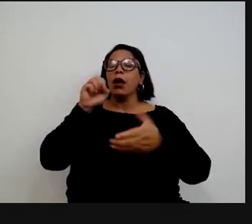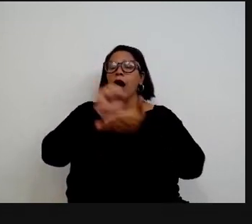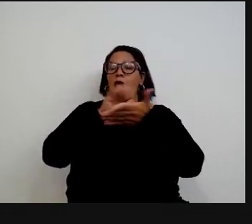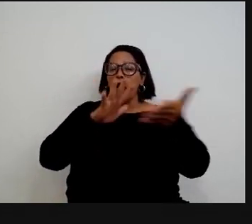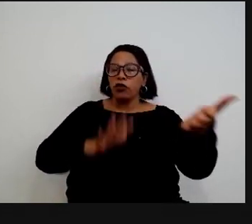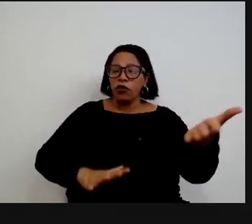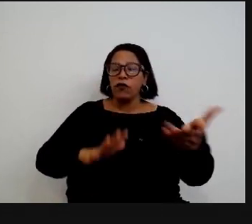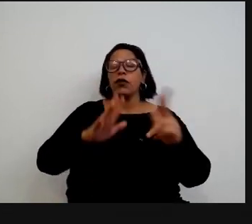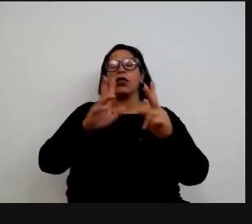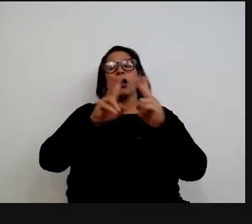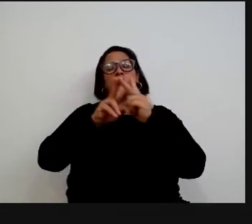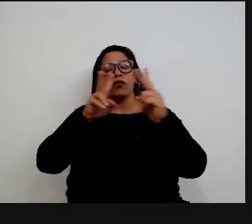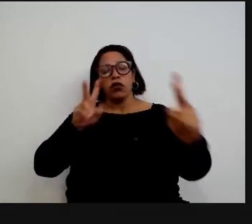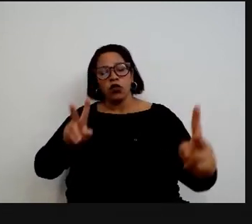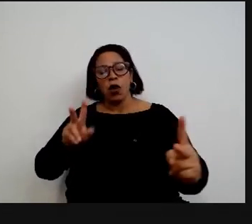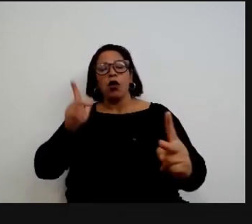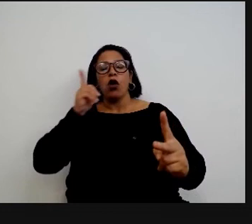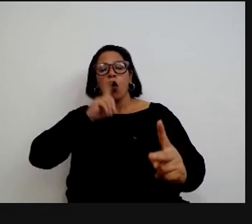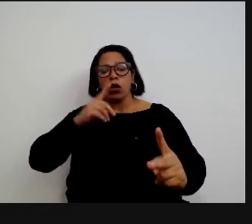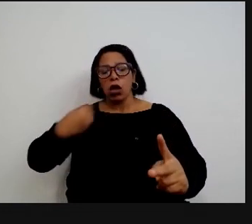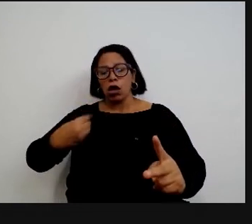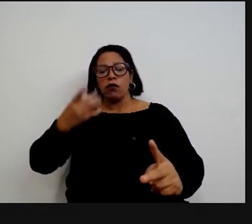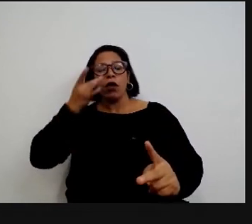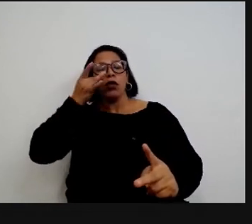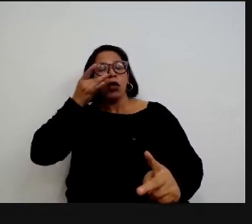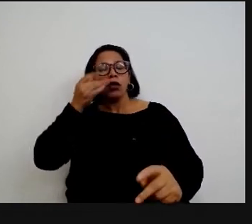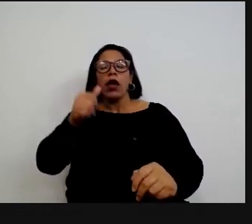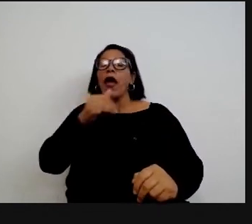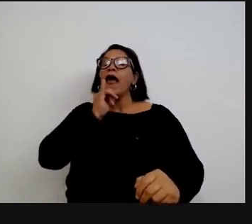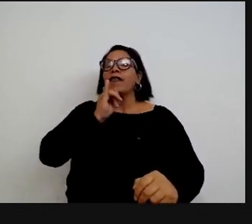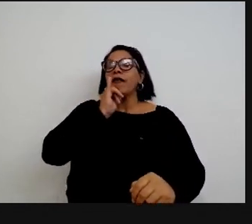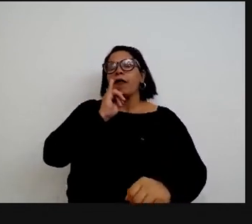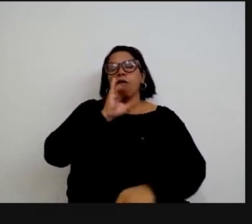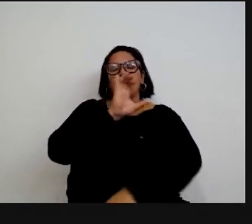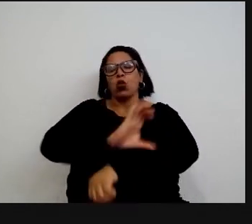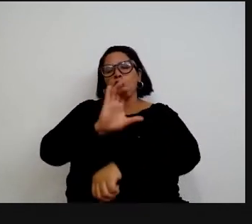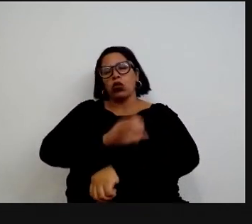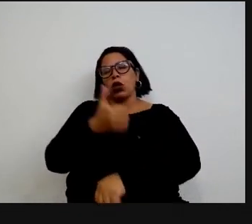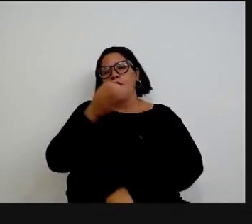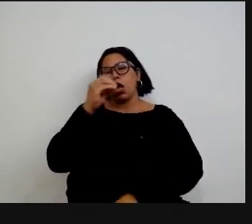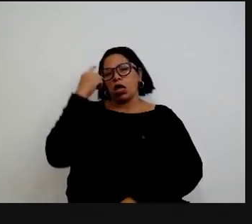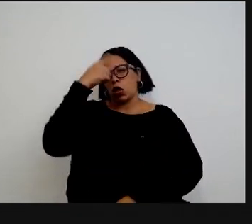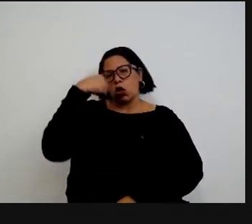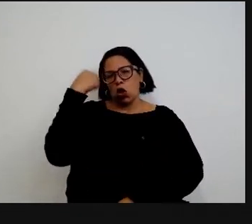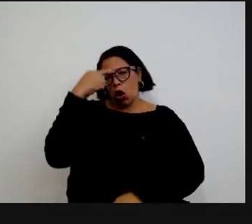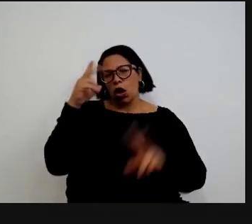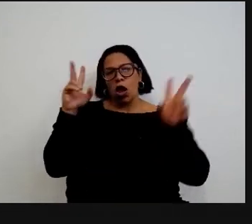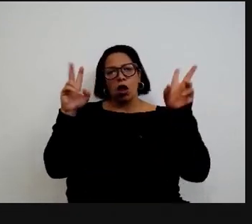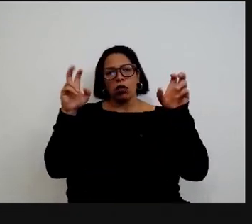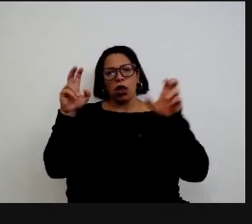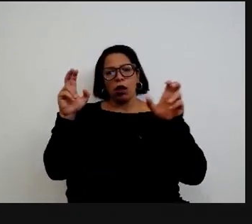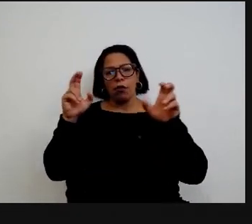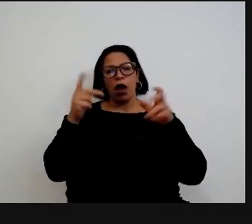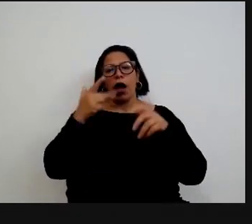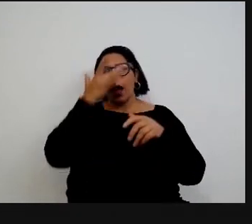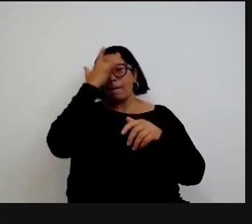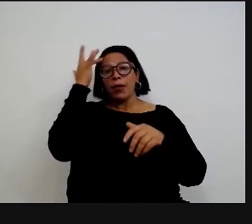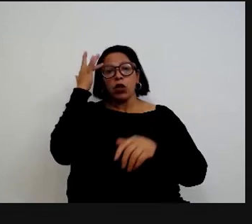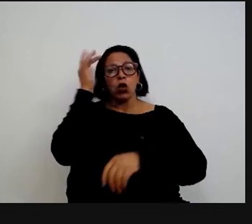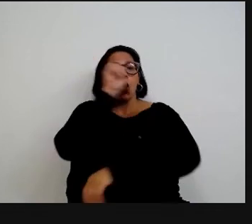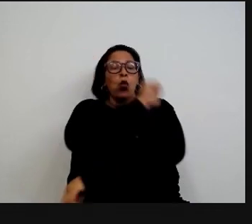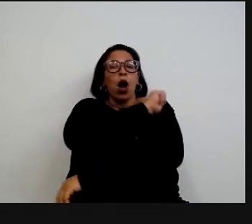para ele, e aí muito isso, né? Você tem lá um curso de 10 horas sobre uma determinada temática, e aquilo